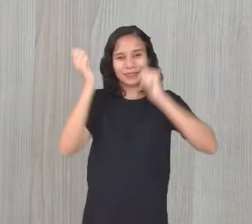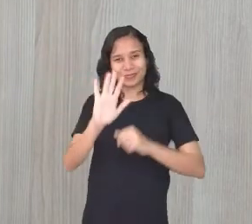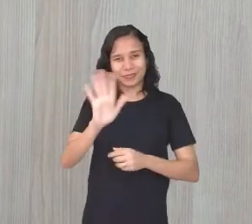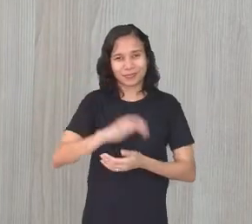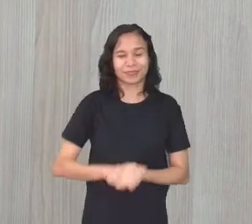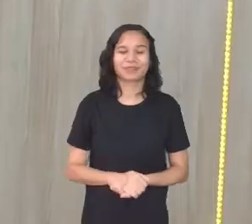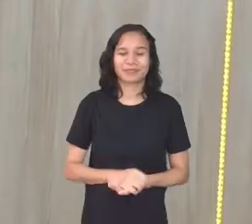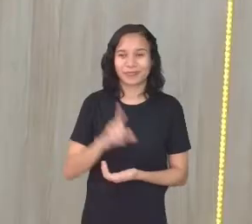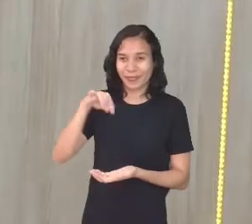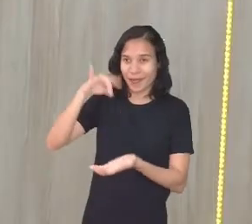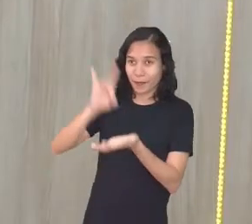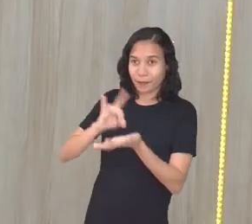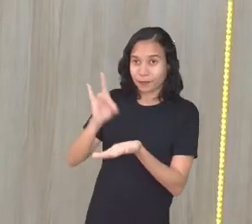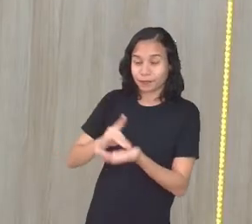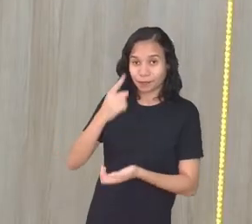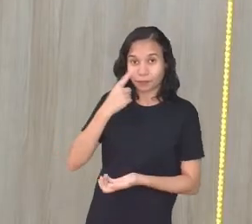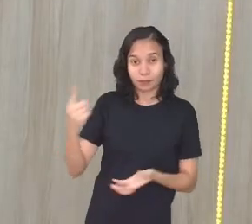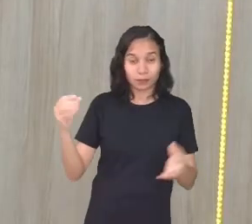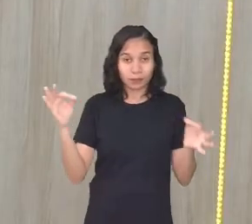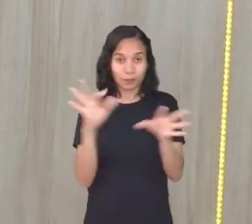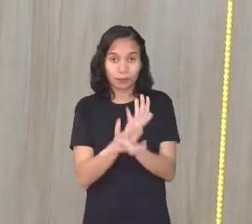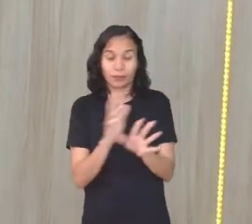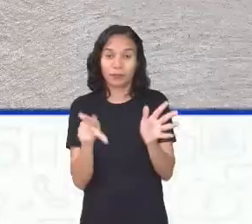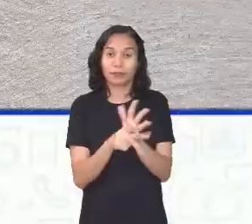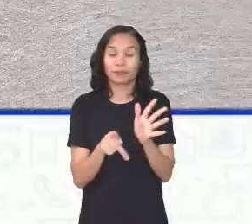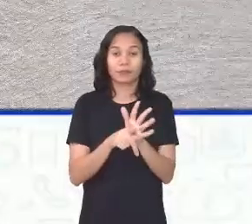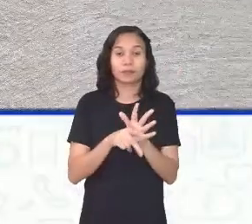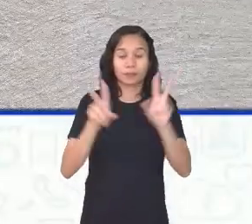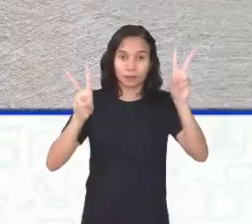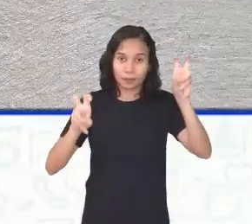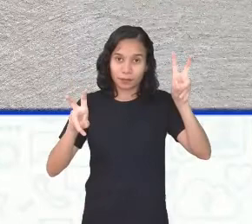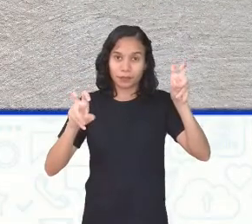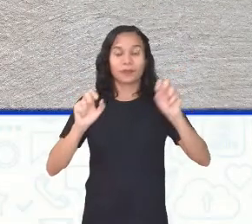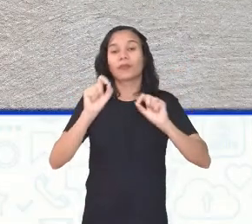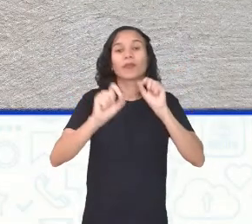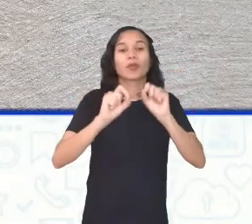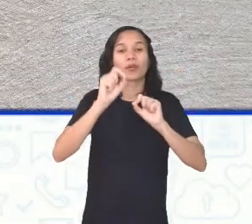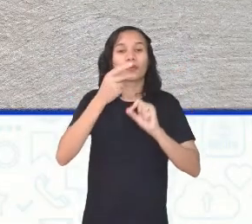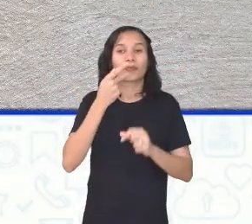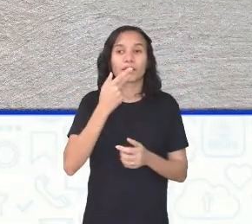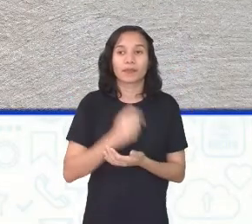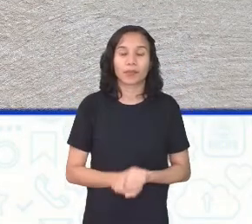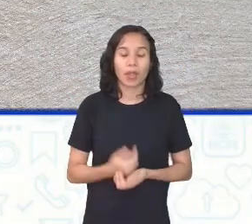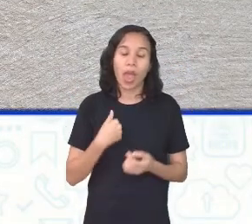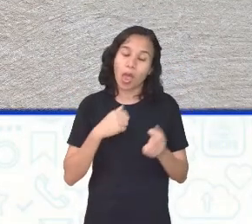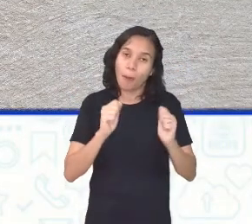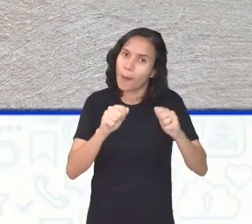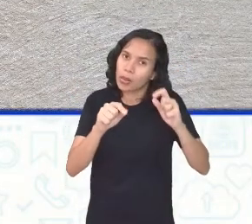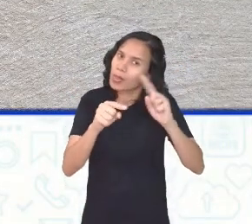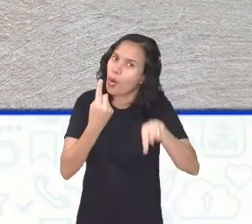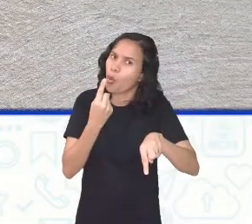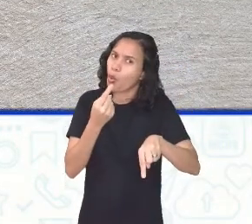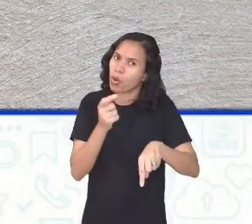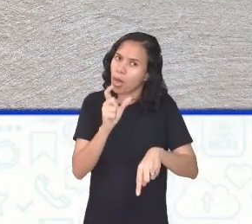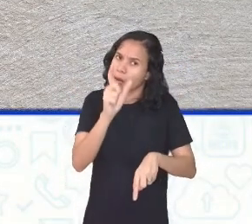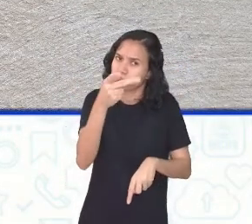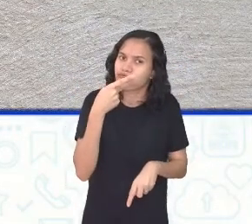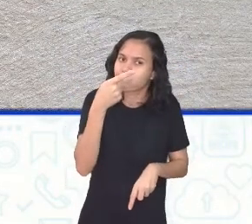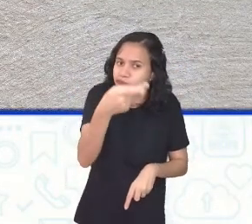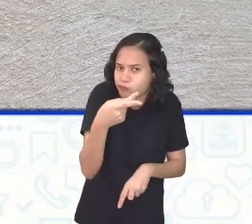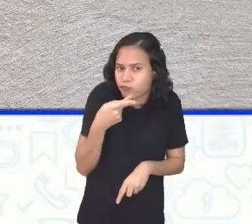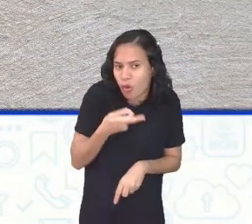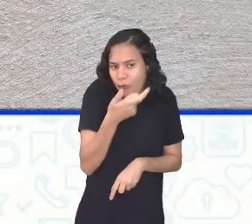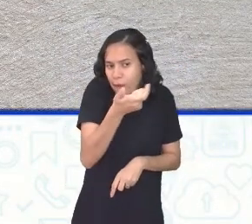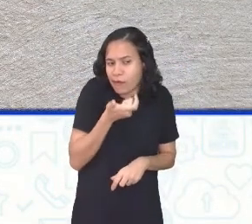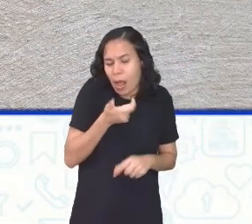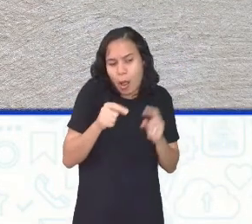pessoal. Exatamente. E aí eu termino com uma citação que diz assim, ó: posso não concordar com nenhuma das